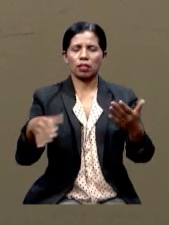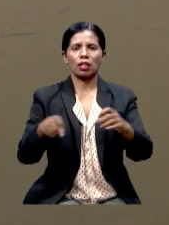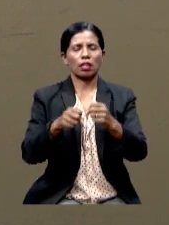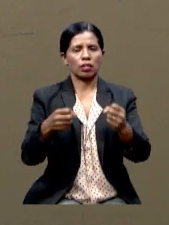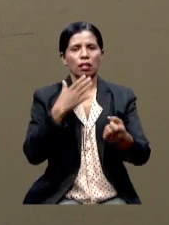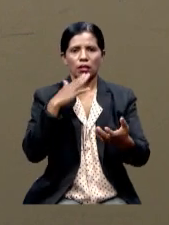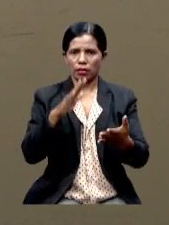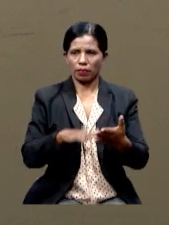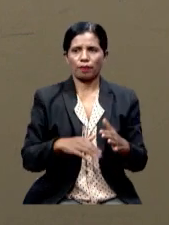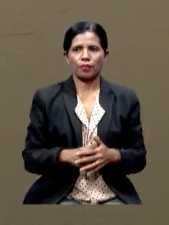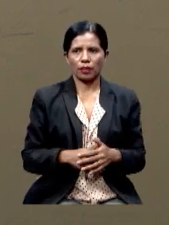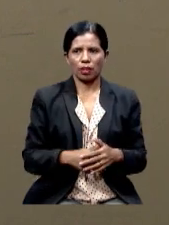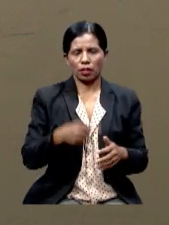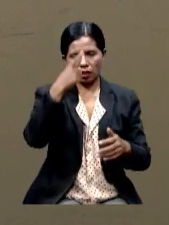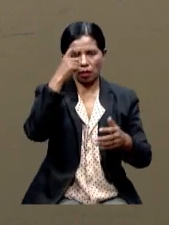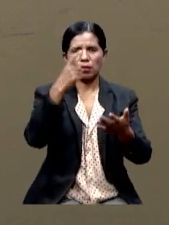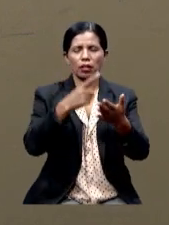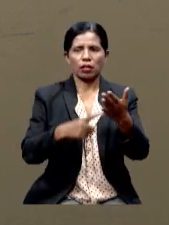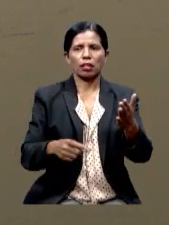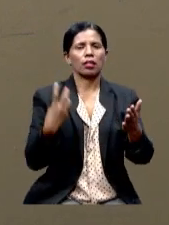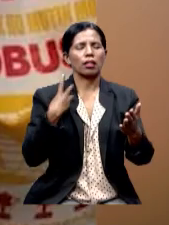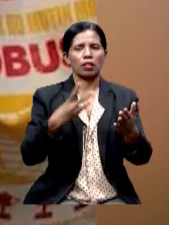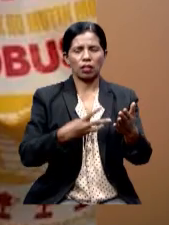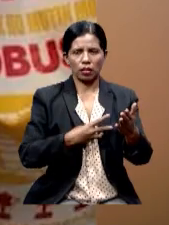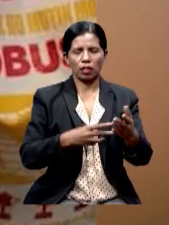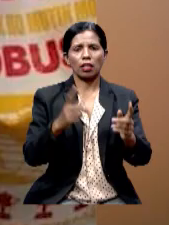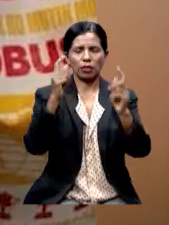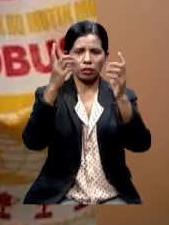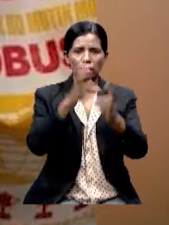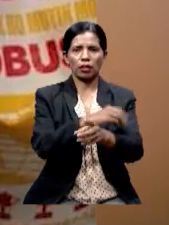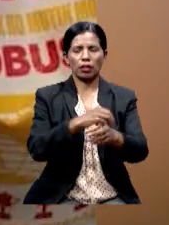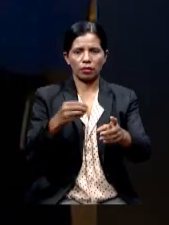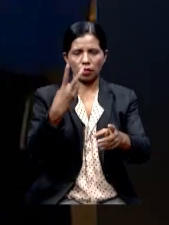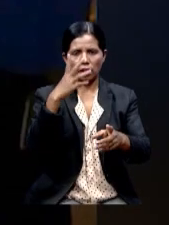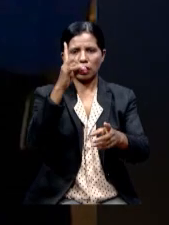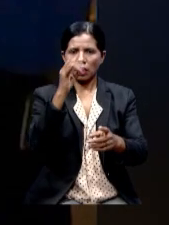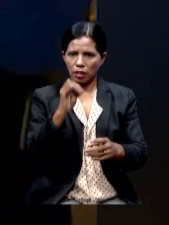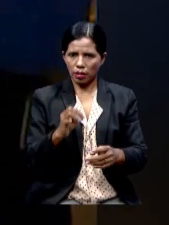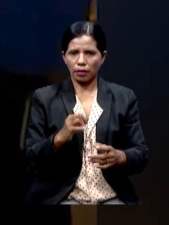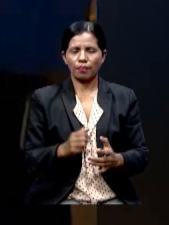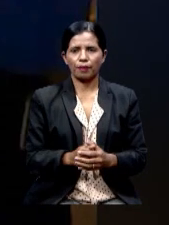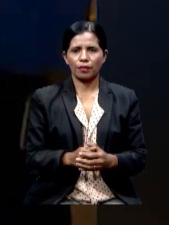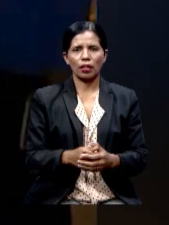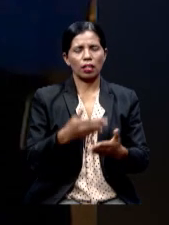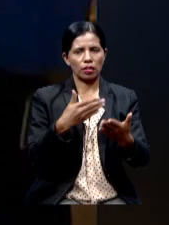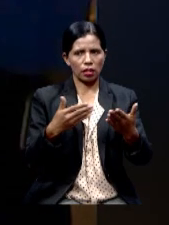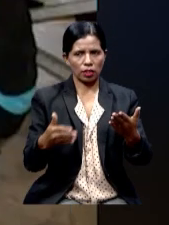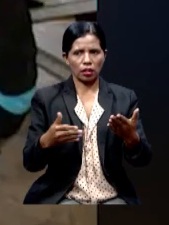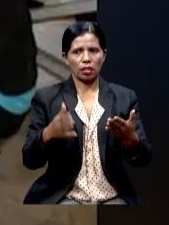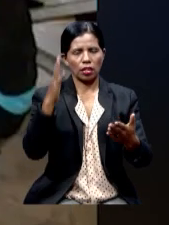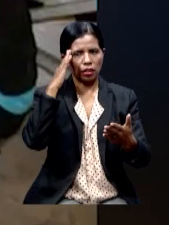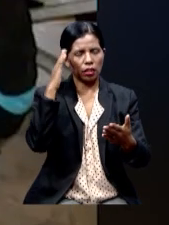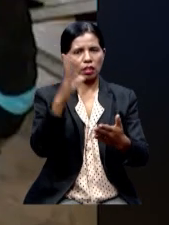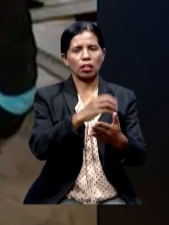dia na dia cam sair por exemplo identifica o produto né e a capital dele o produto né desconfia o produto